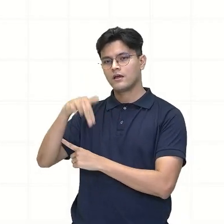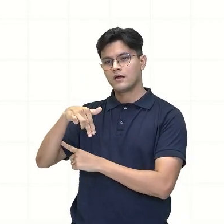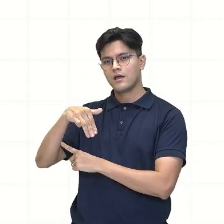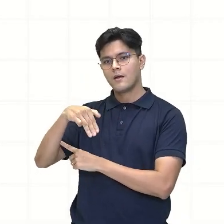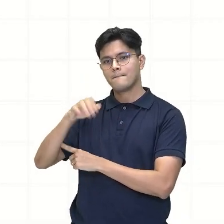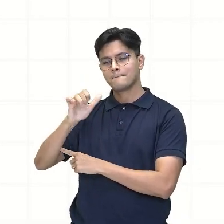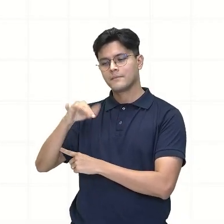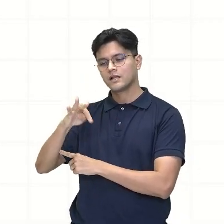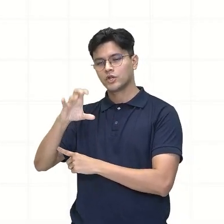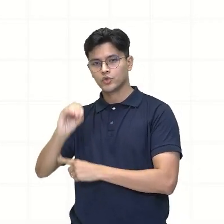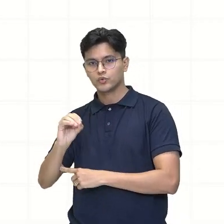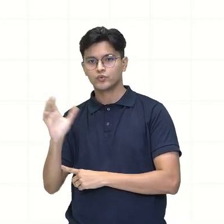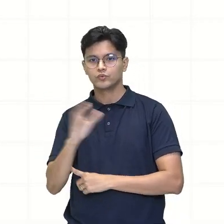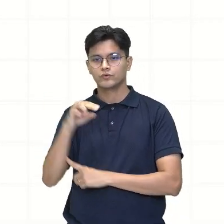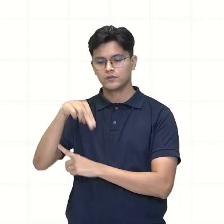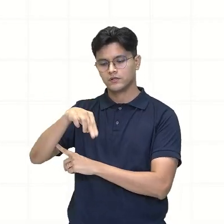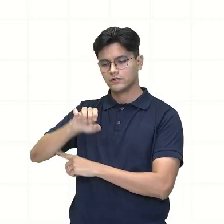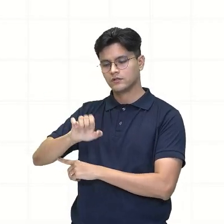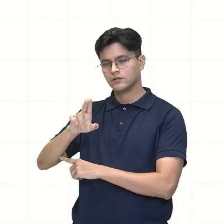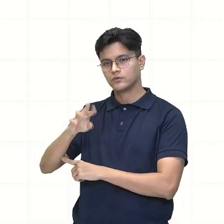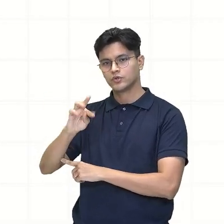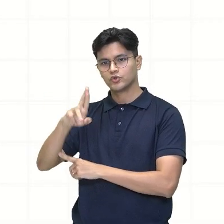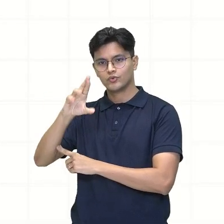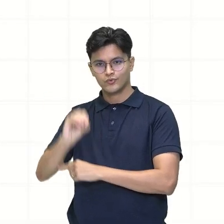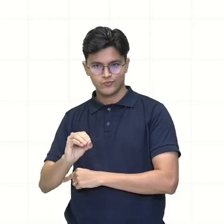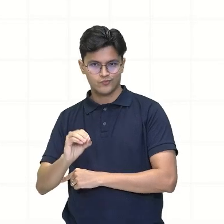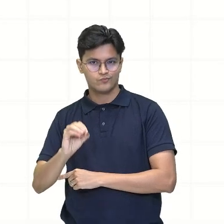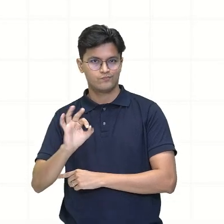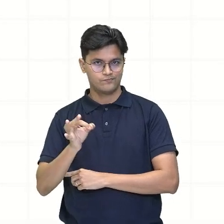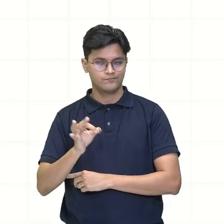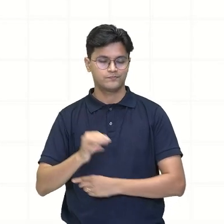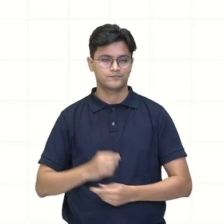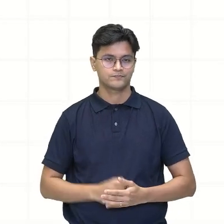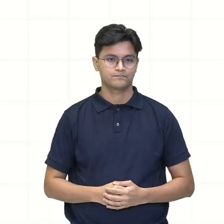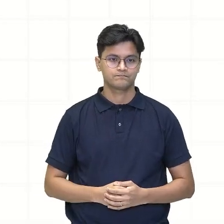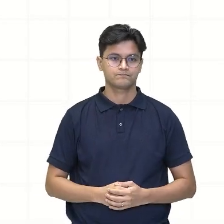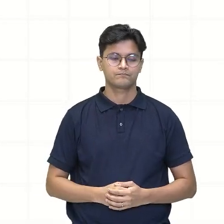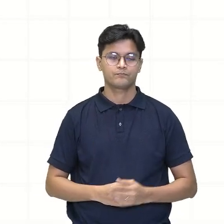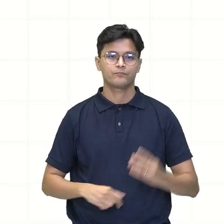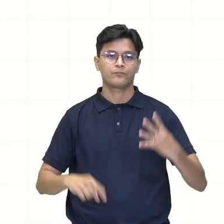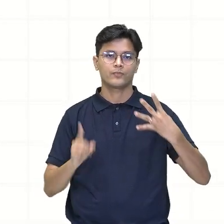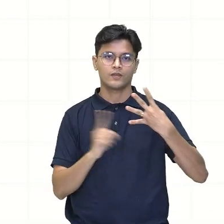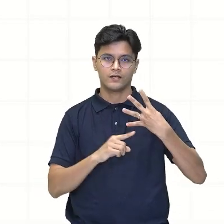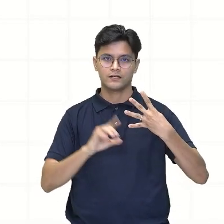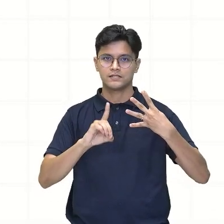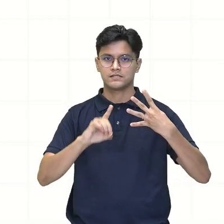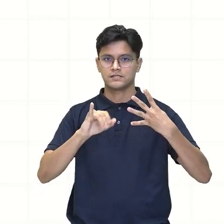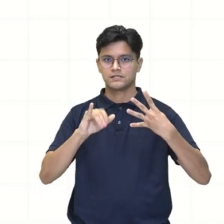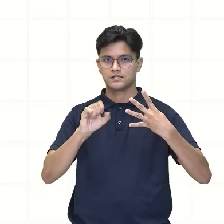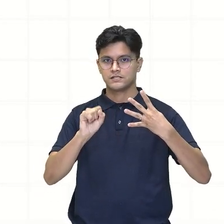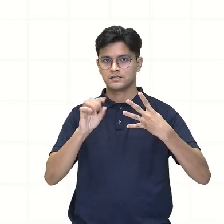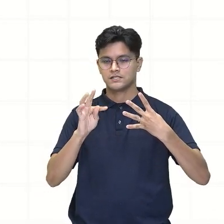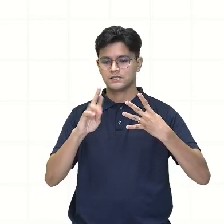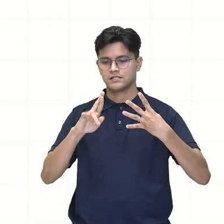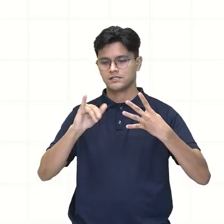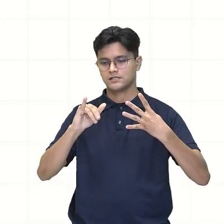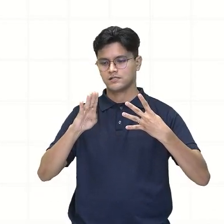diferença quando a gente multiplica ele por 1. E a nossa última propriedade é